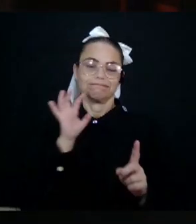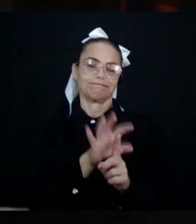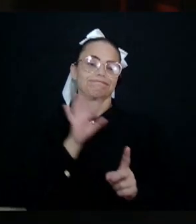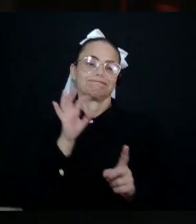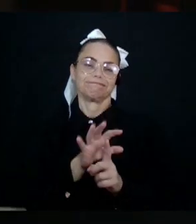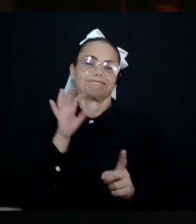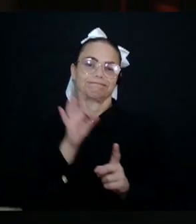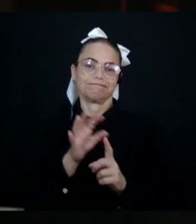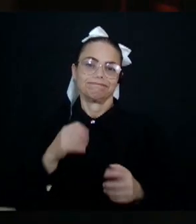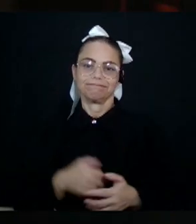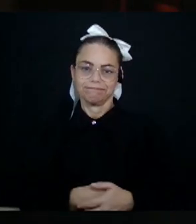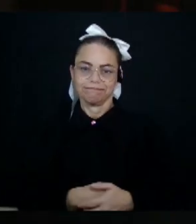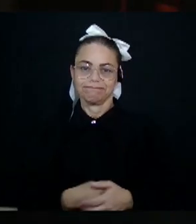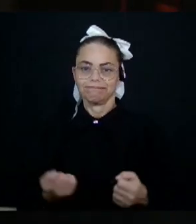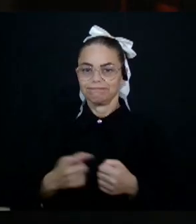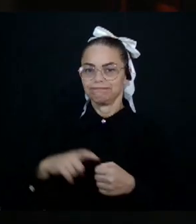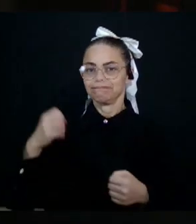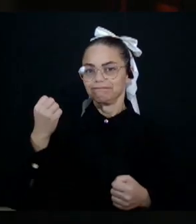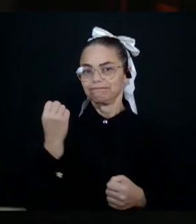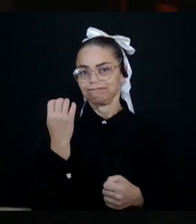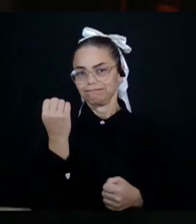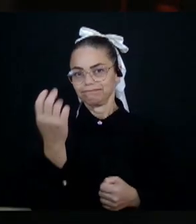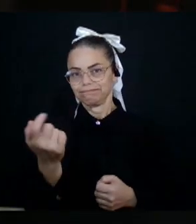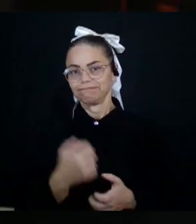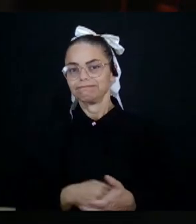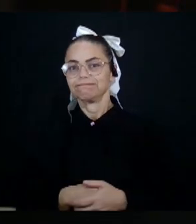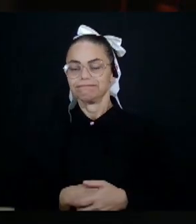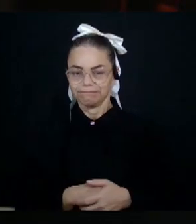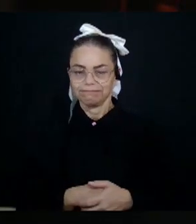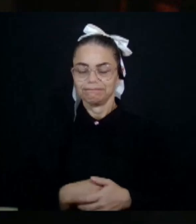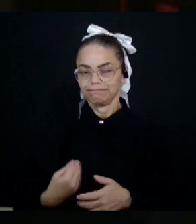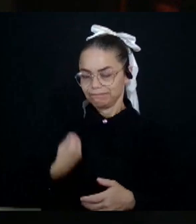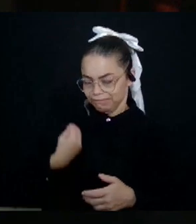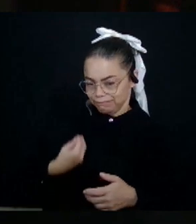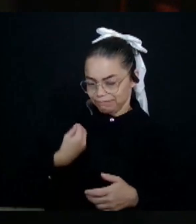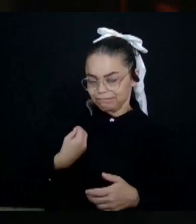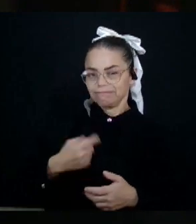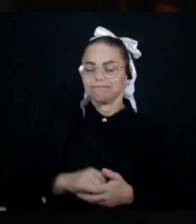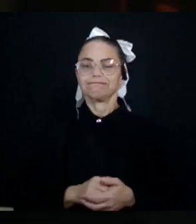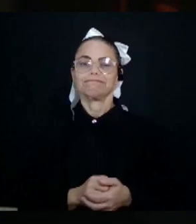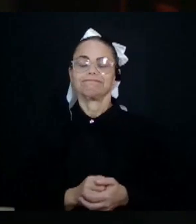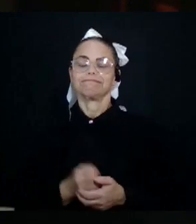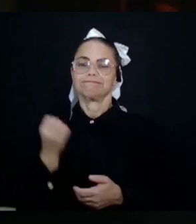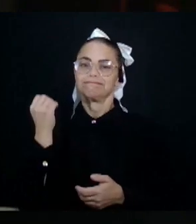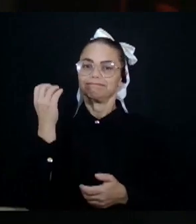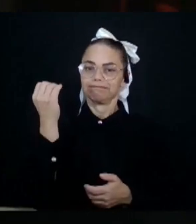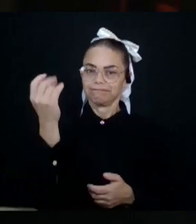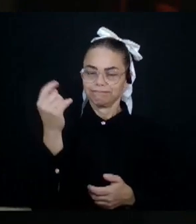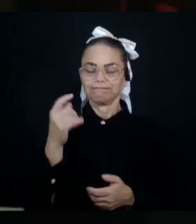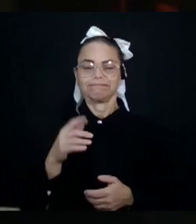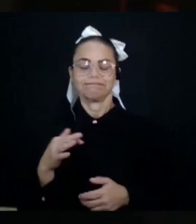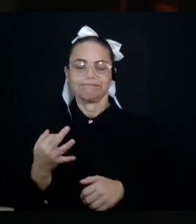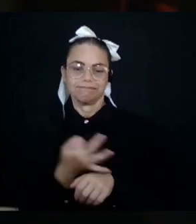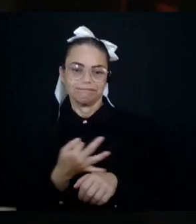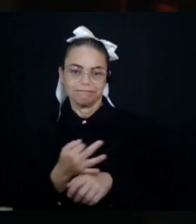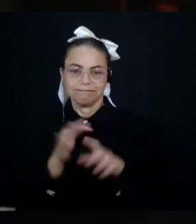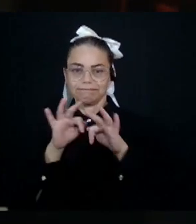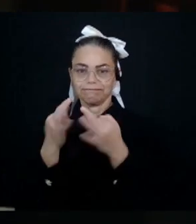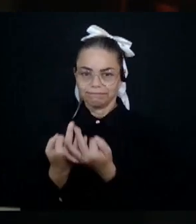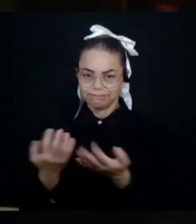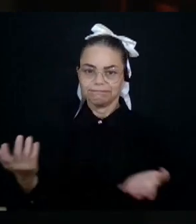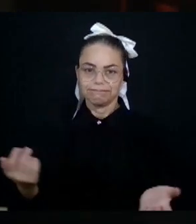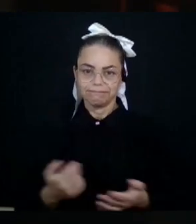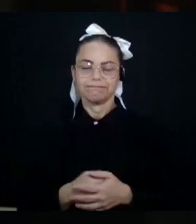nesse retorno, nessa retomada de vida pós uma viagem de férias em família, podemos colocar assim?